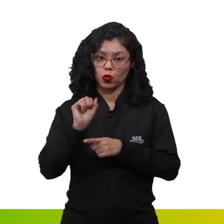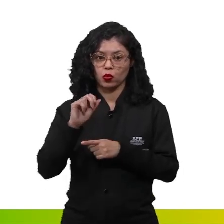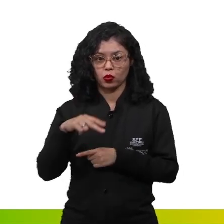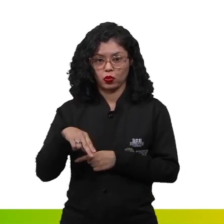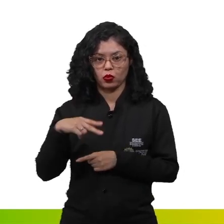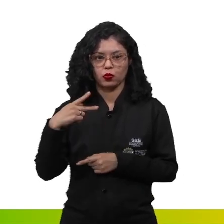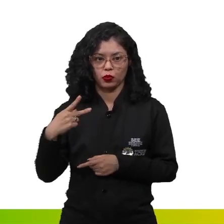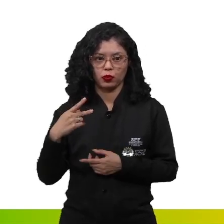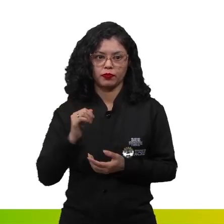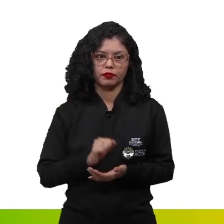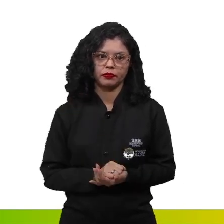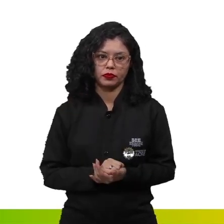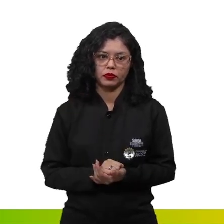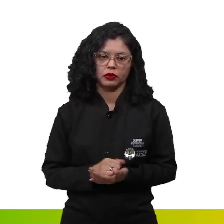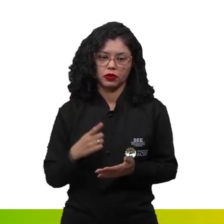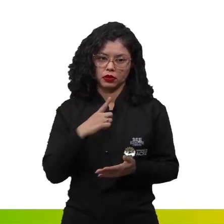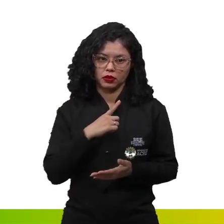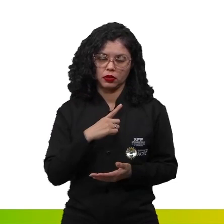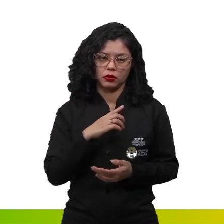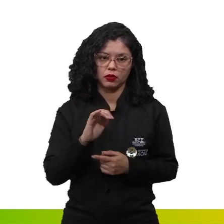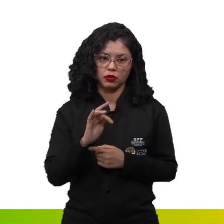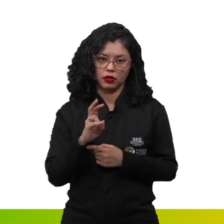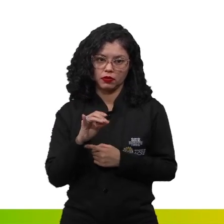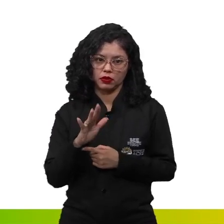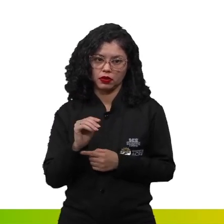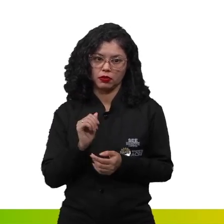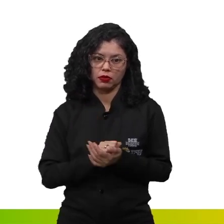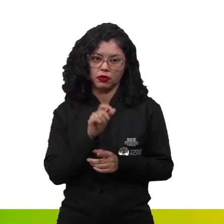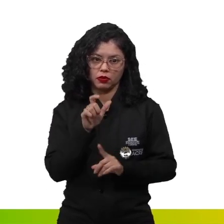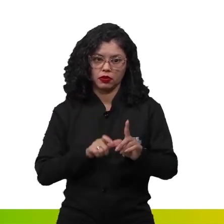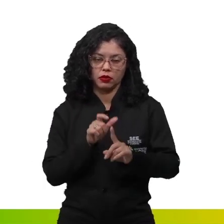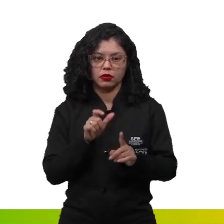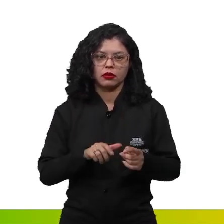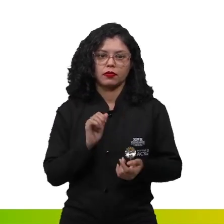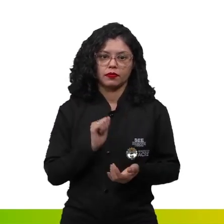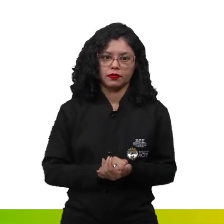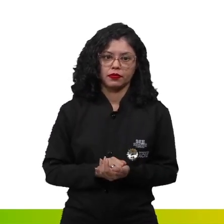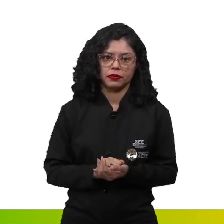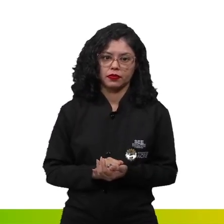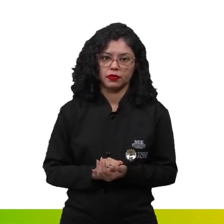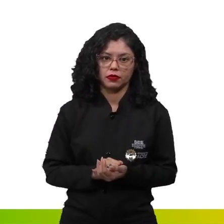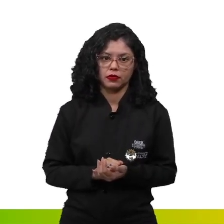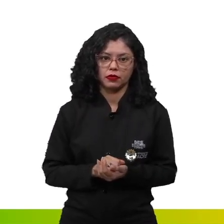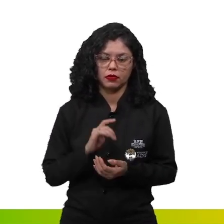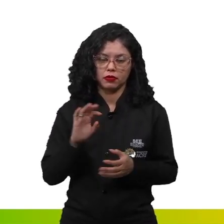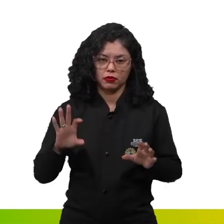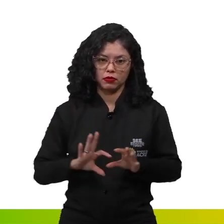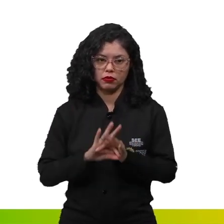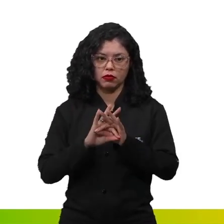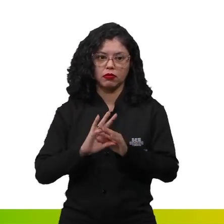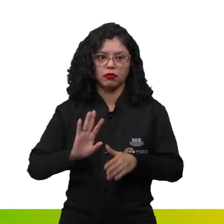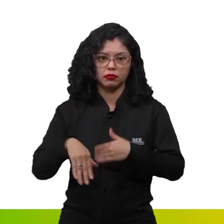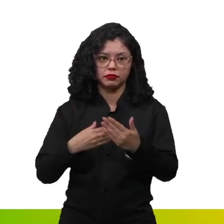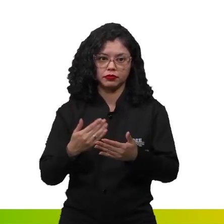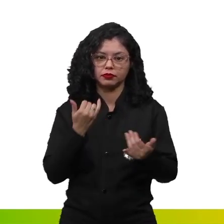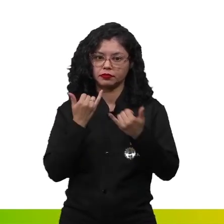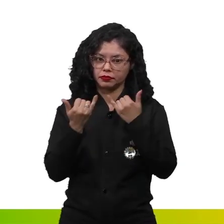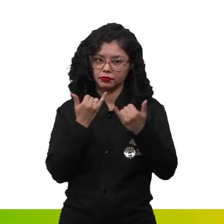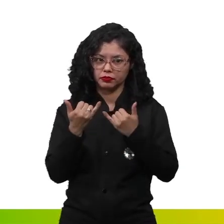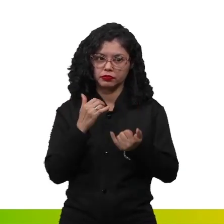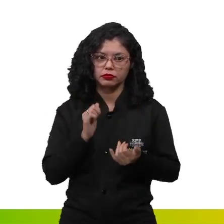sistema nervoso periférico é constituído do encéfalo e da medula espinhal, que integra e processa